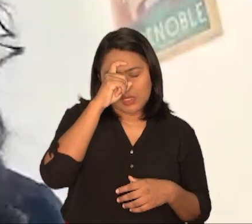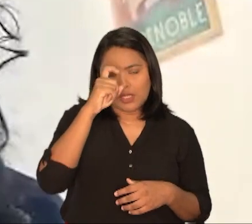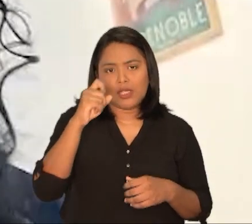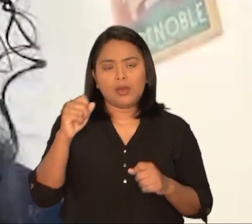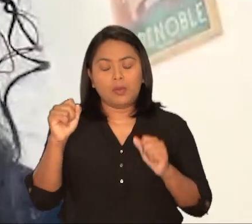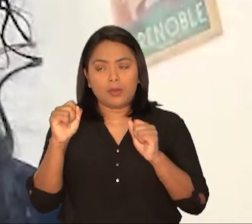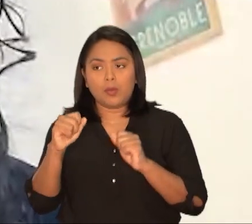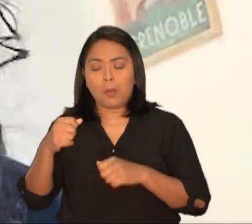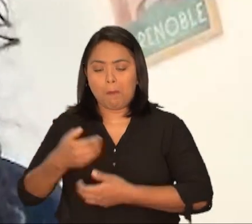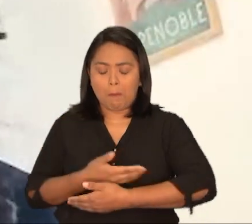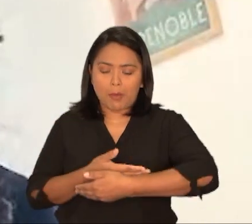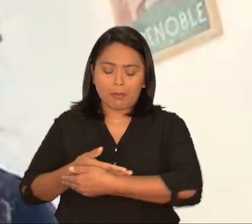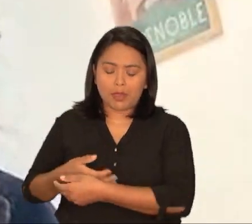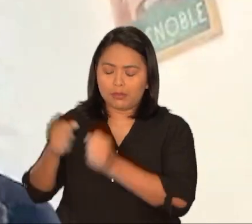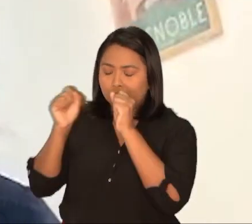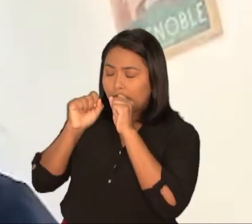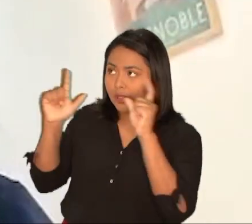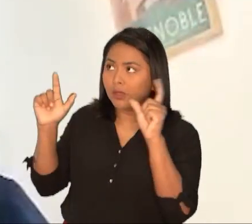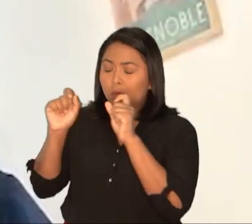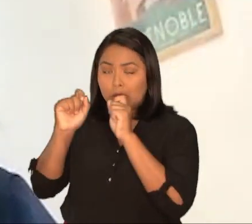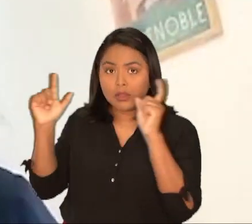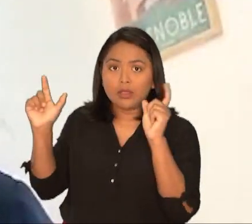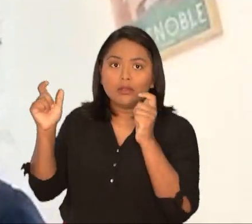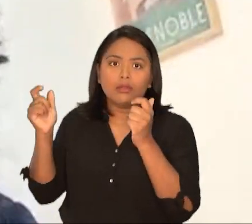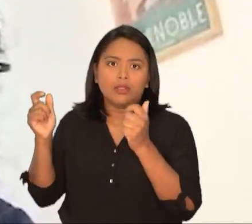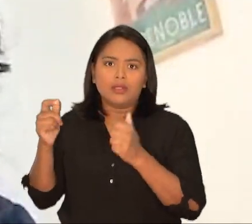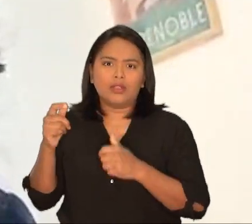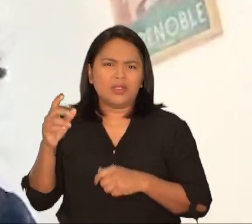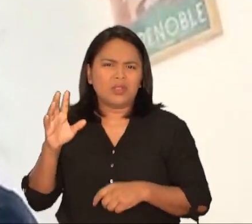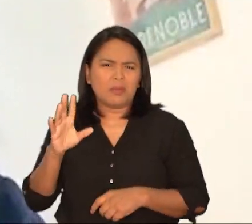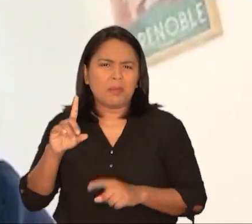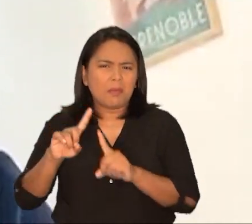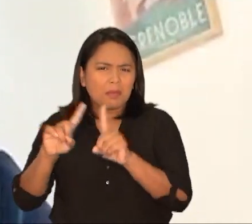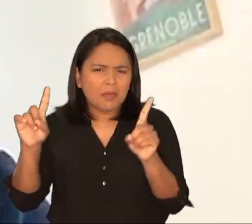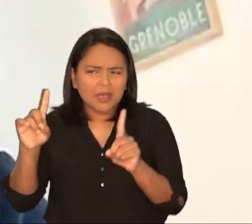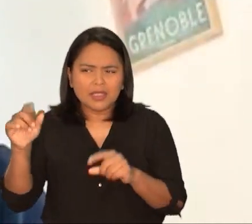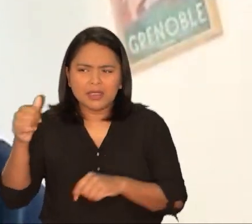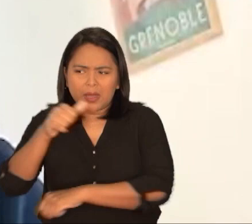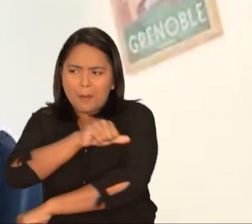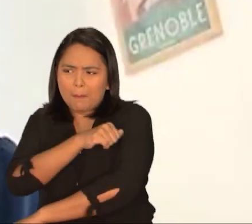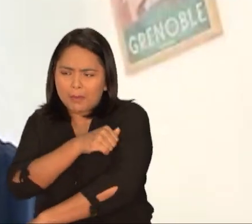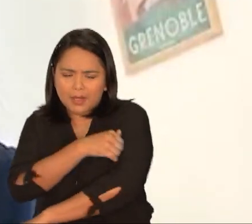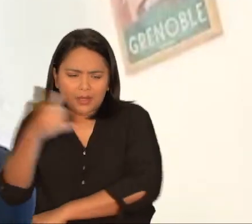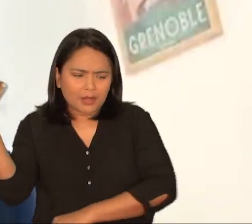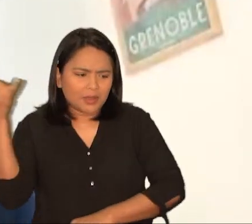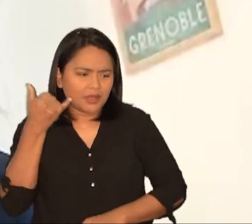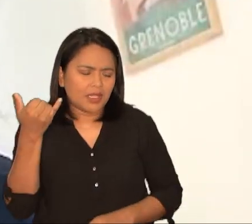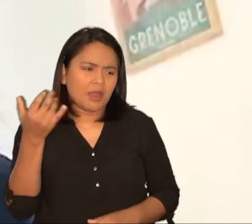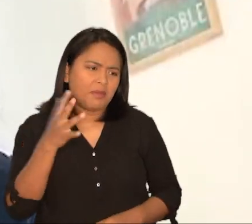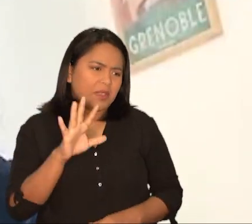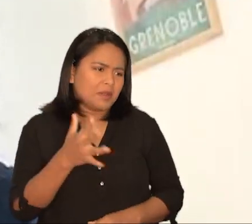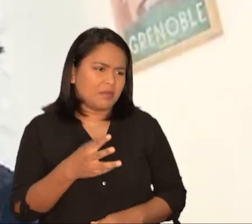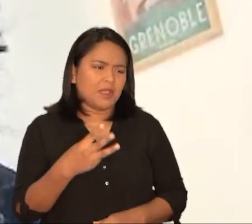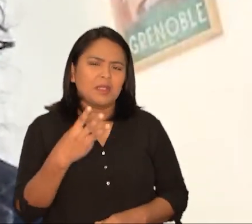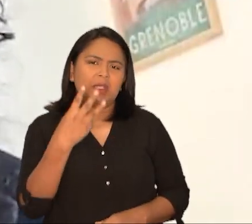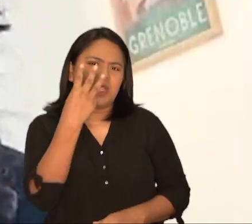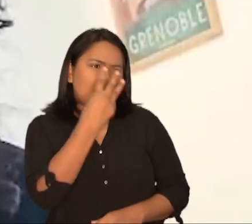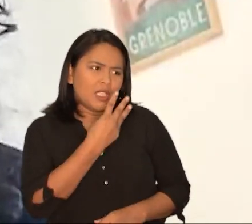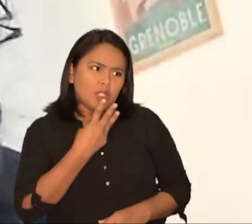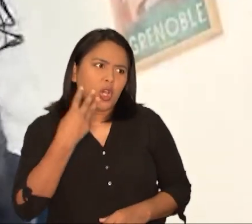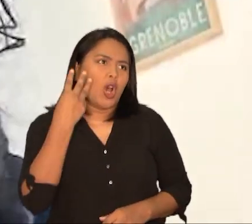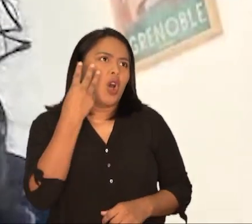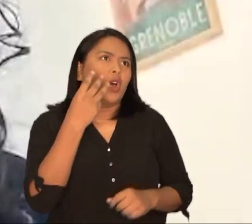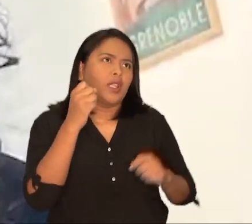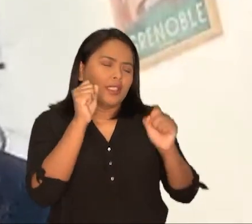muito, não era de 3 em 3 horas, como as enfermeiras tinham me contado durante a minha gestação, que ele ia